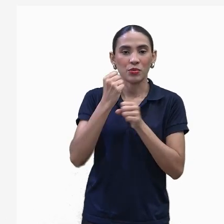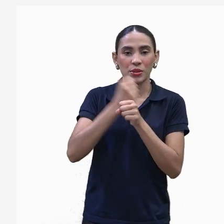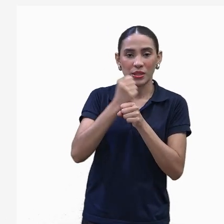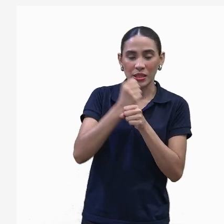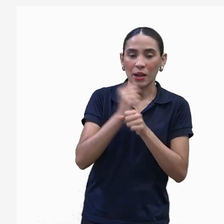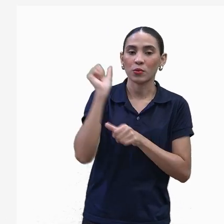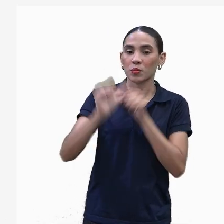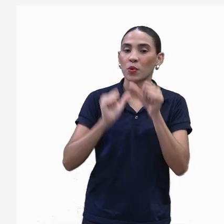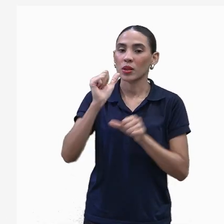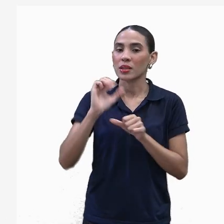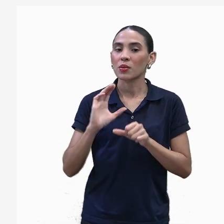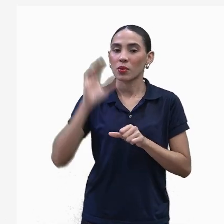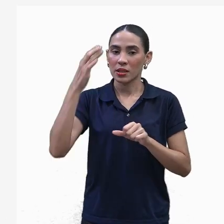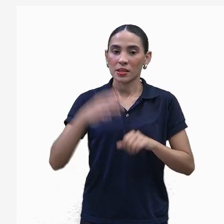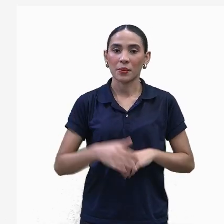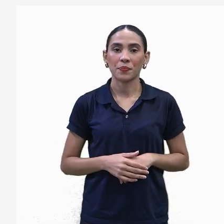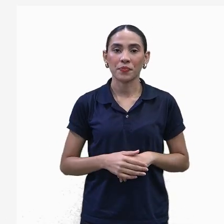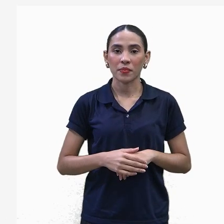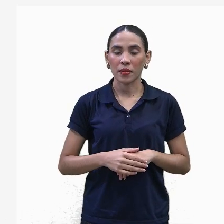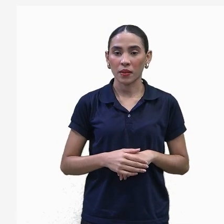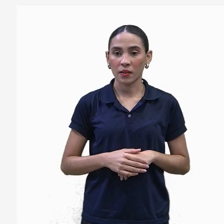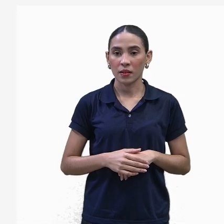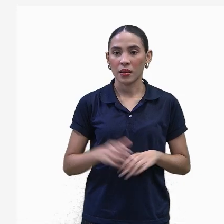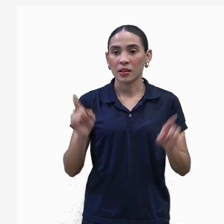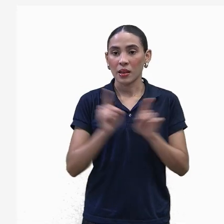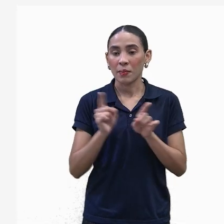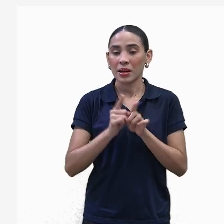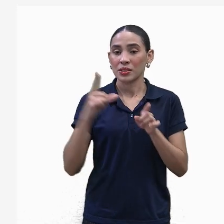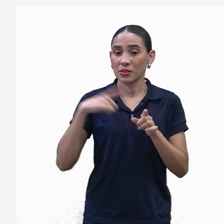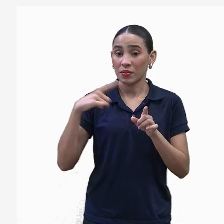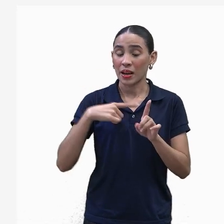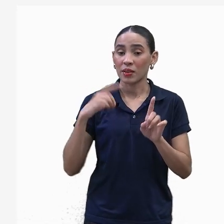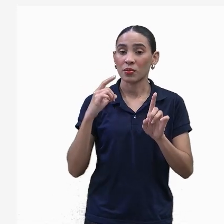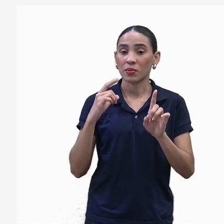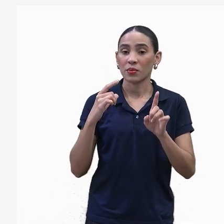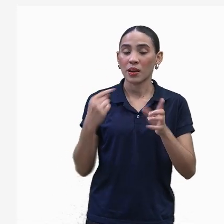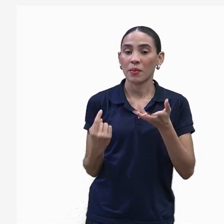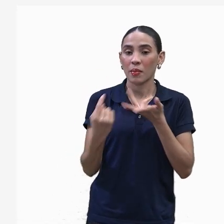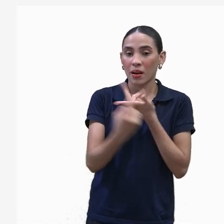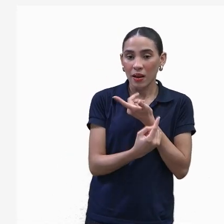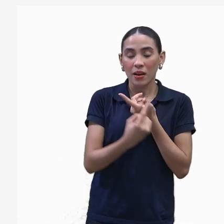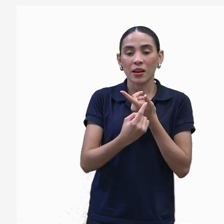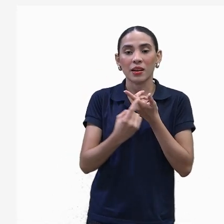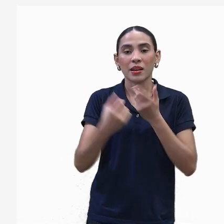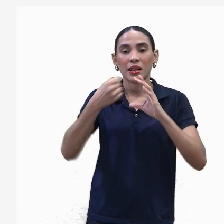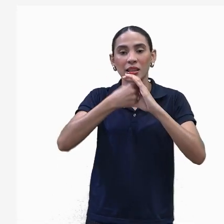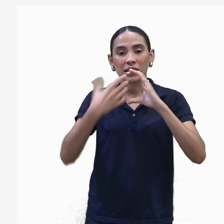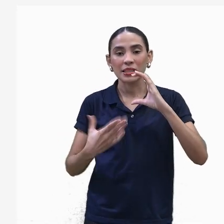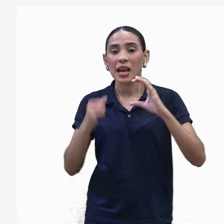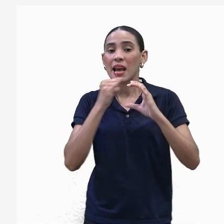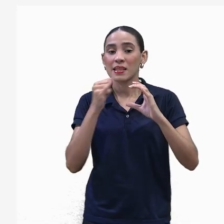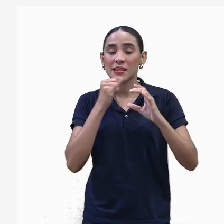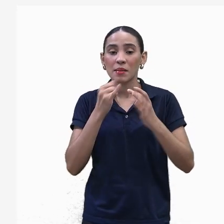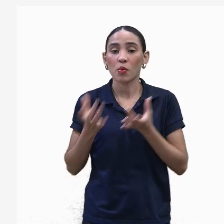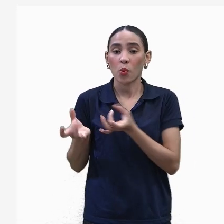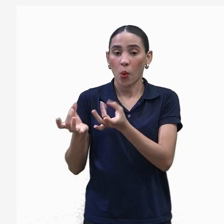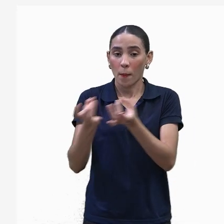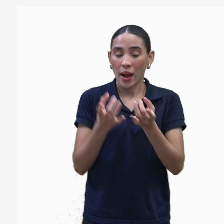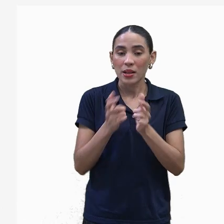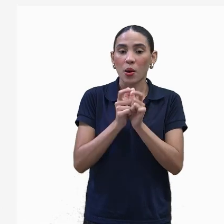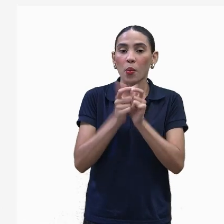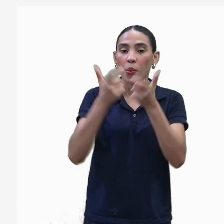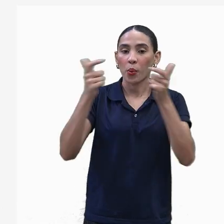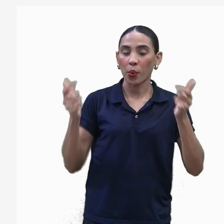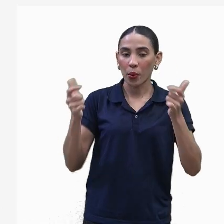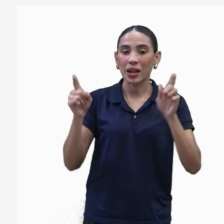essa mudança toda pudesse ocorrer. E tiveram fatores, por exemplo, como o aumento do comércio,